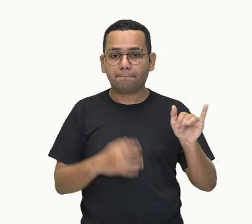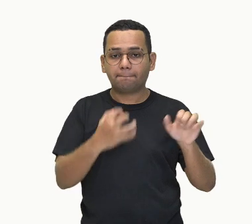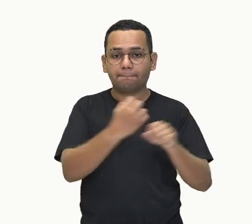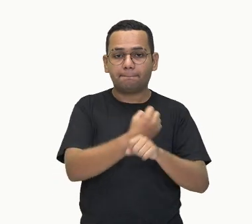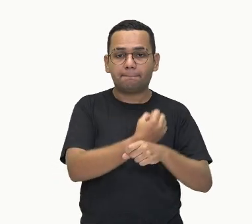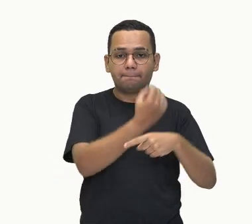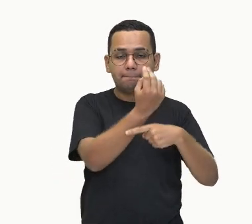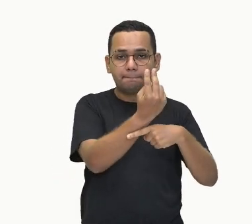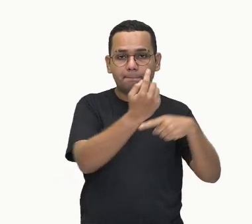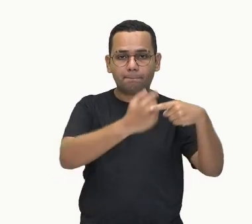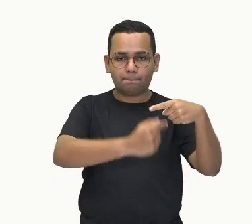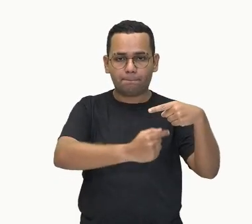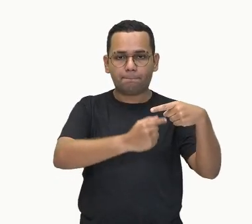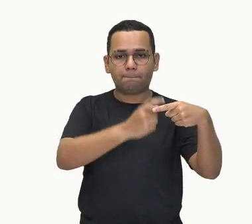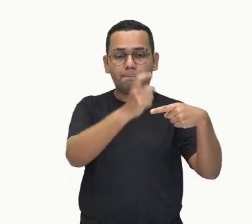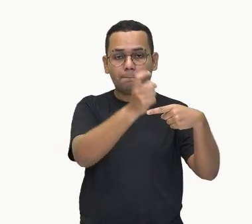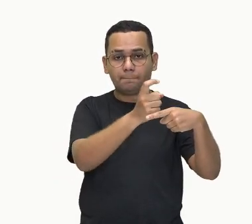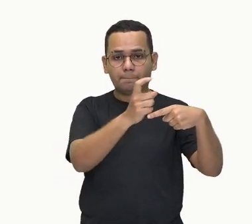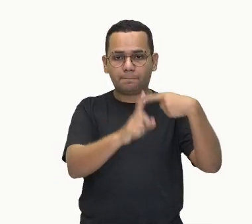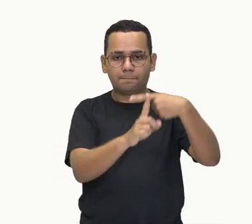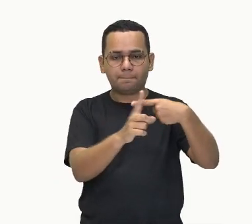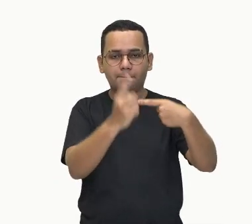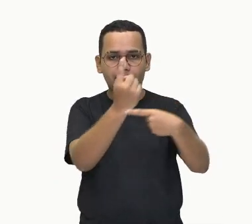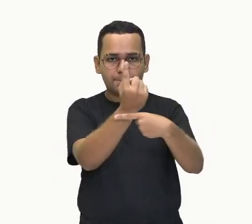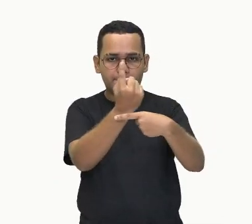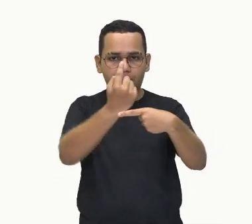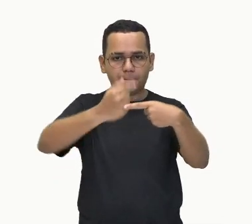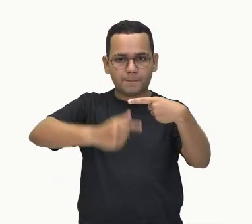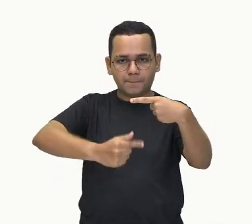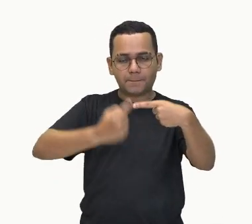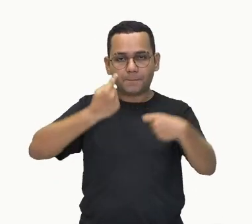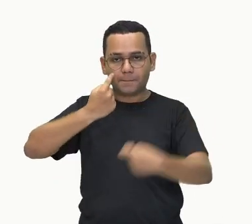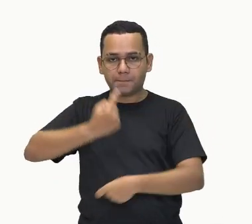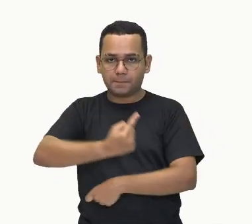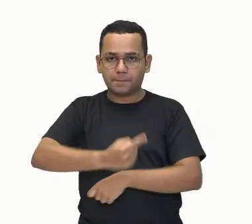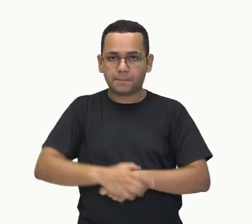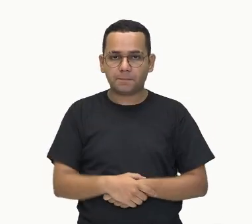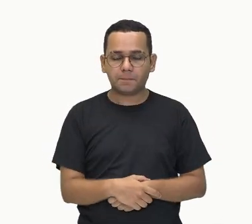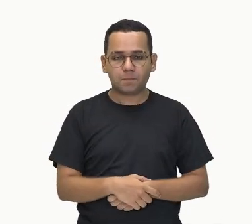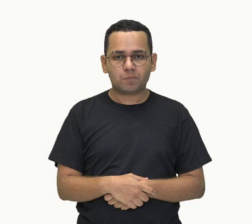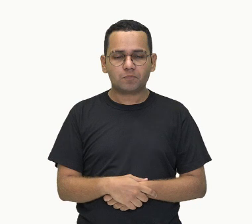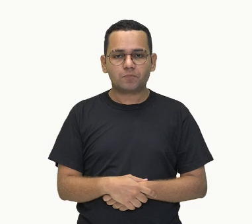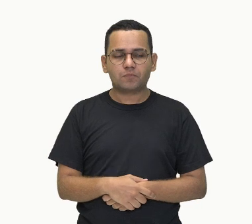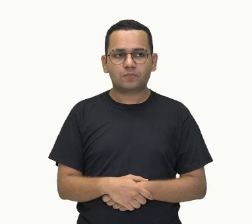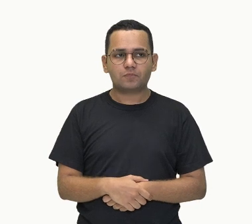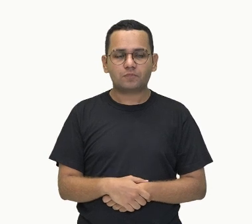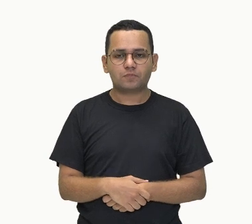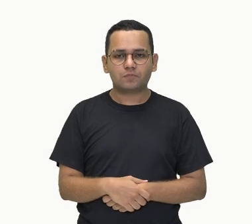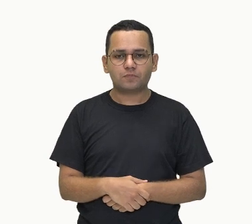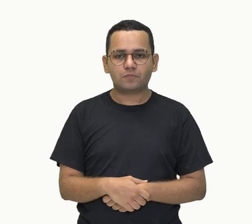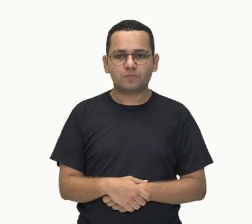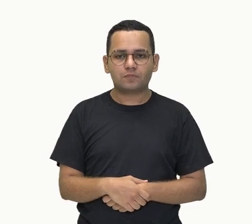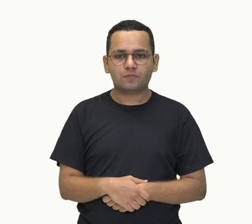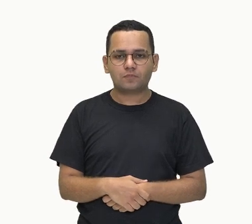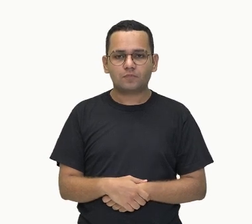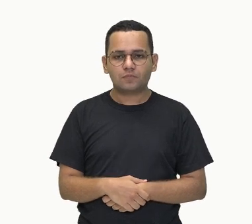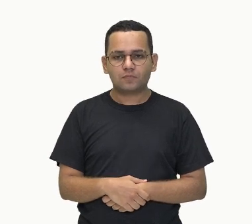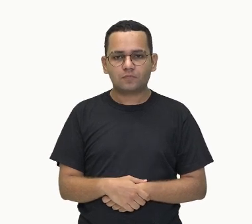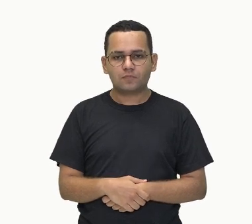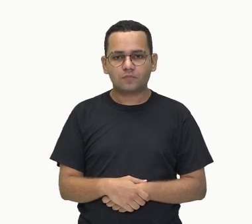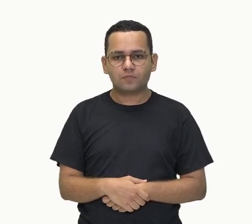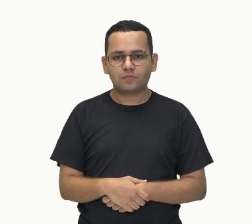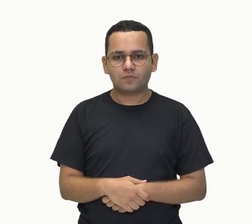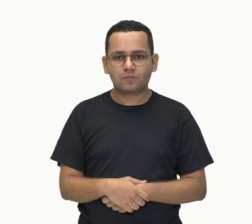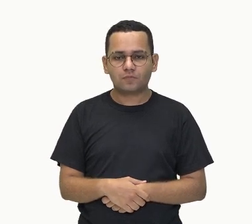que é y igual a 2/7 de x mais 1x, 1 sobre